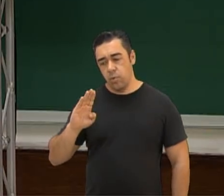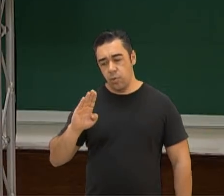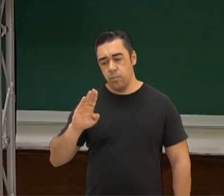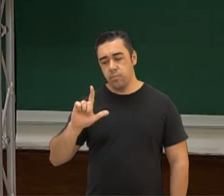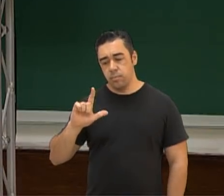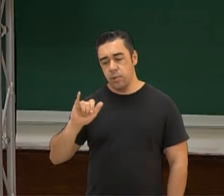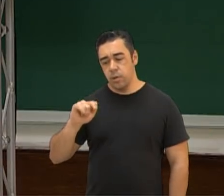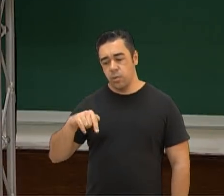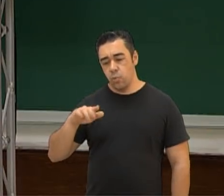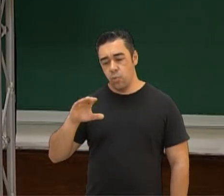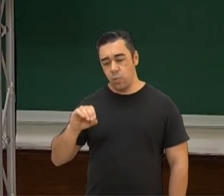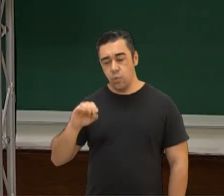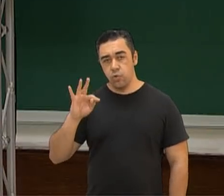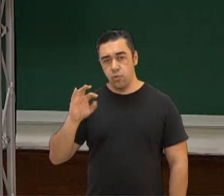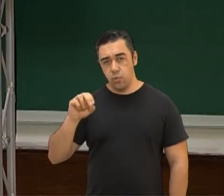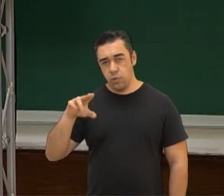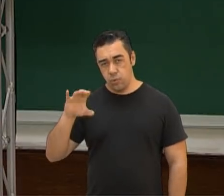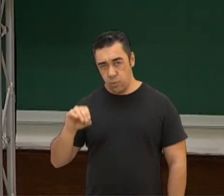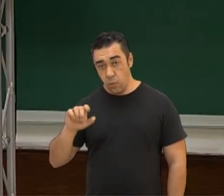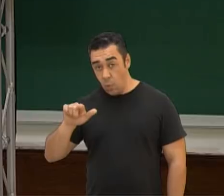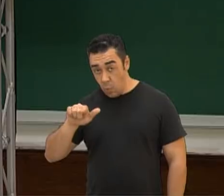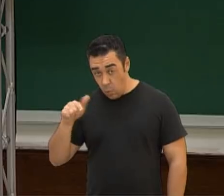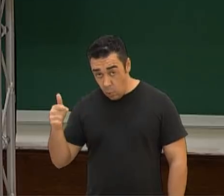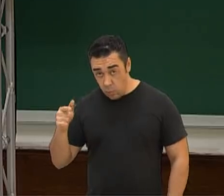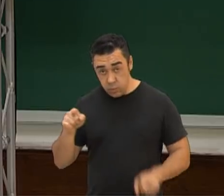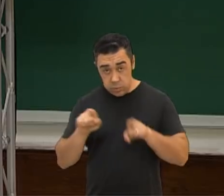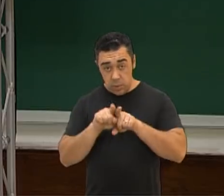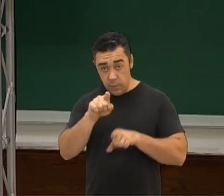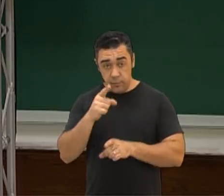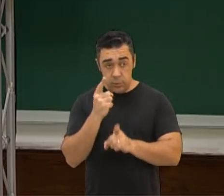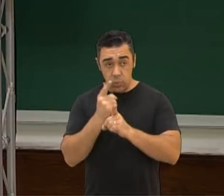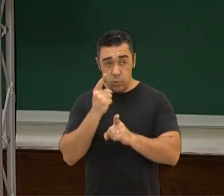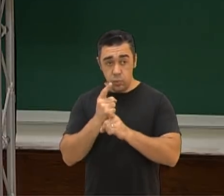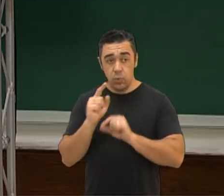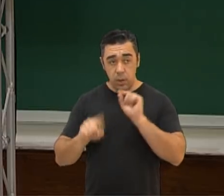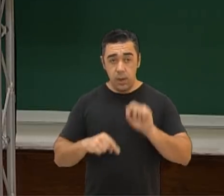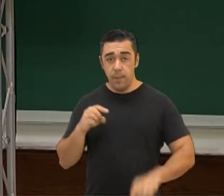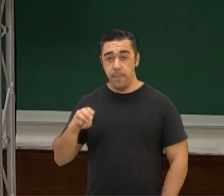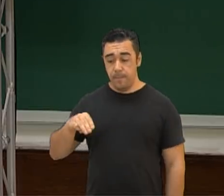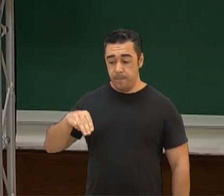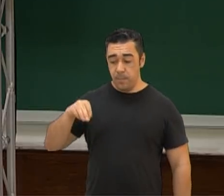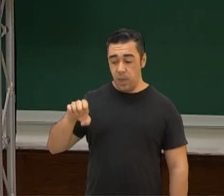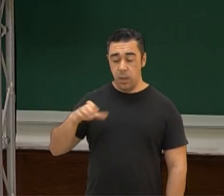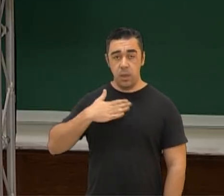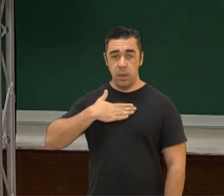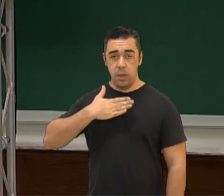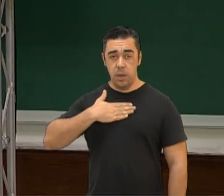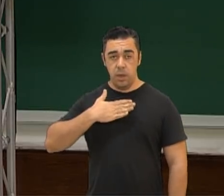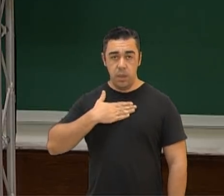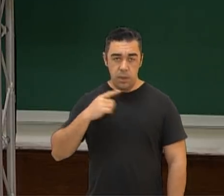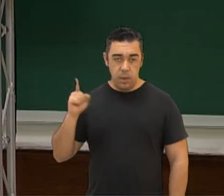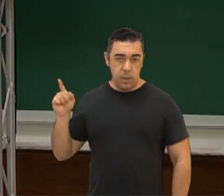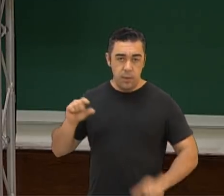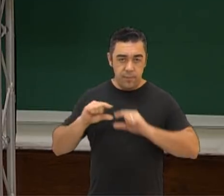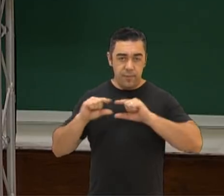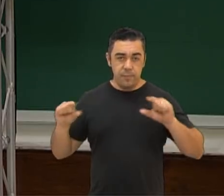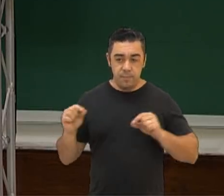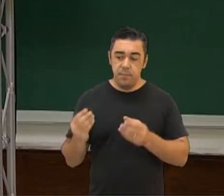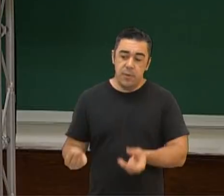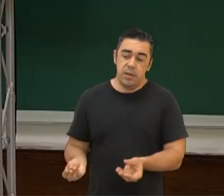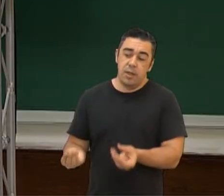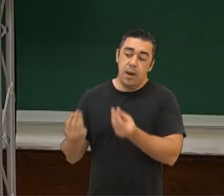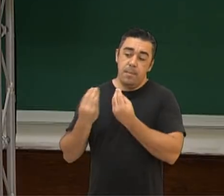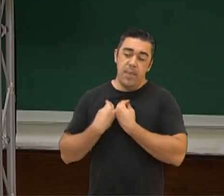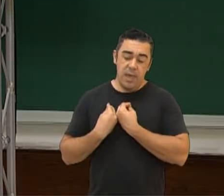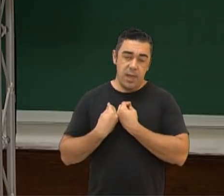lista também. Né? O outro pronome que vocês possivelmente localizaram foi o pronome me, né, na frase, após presentear